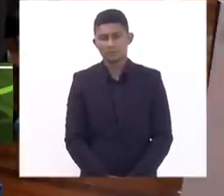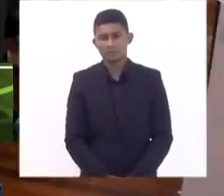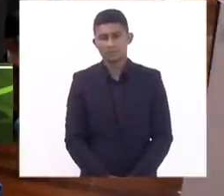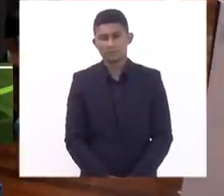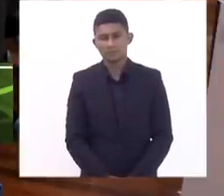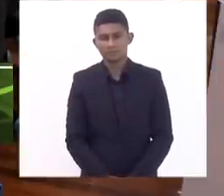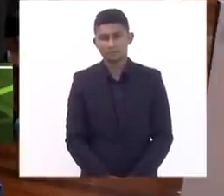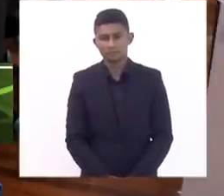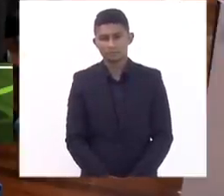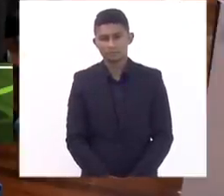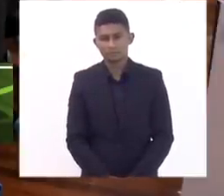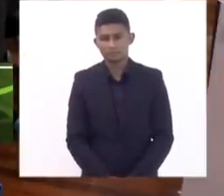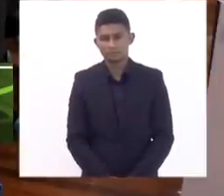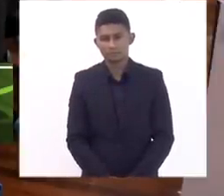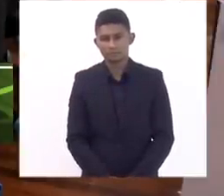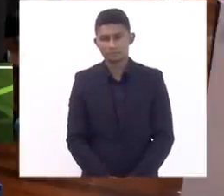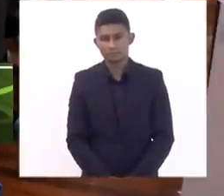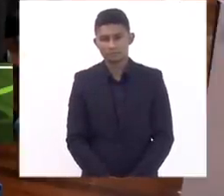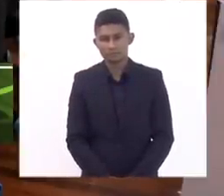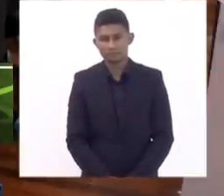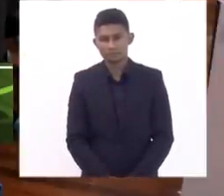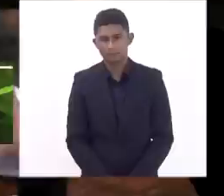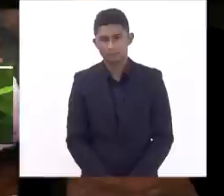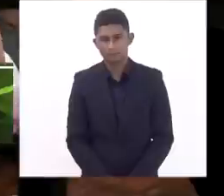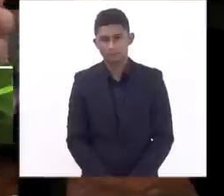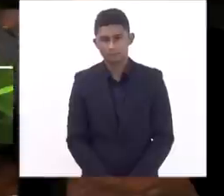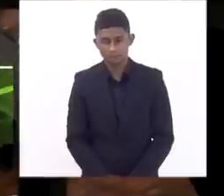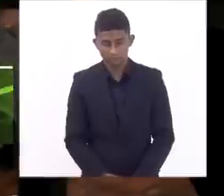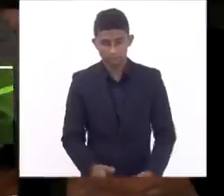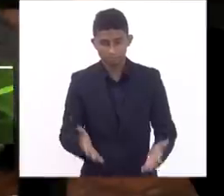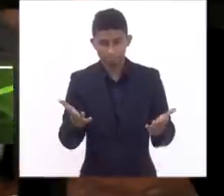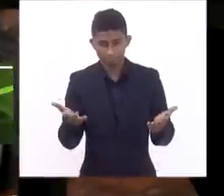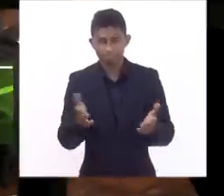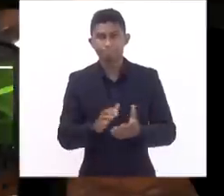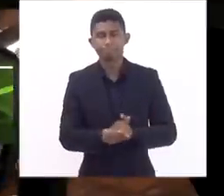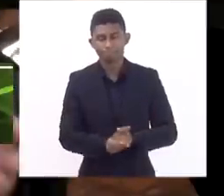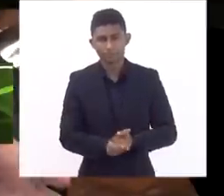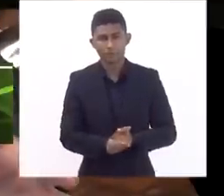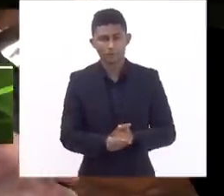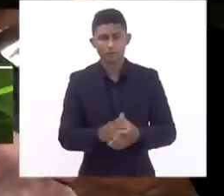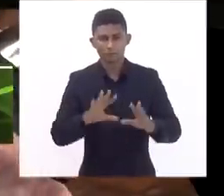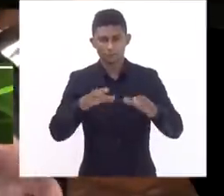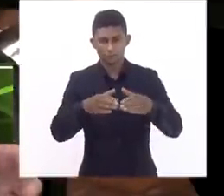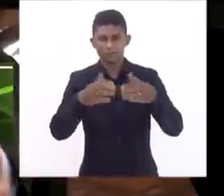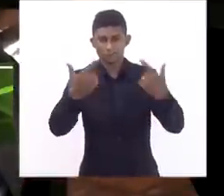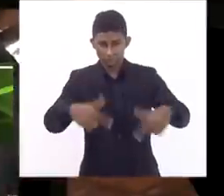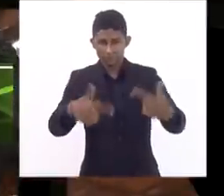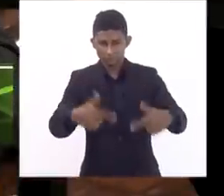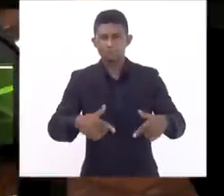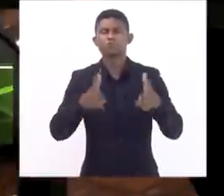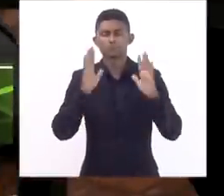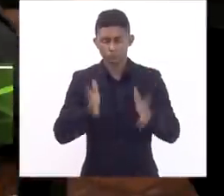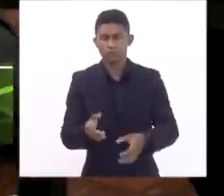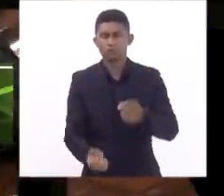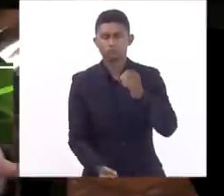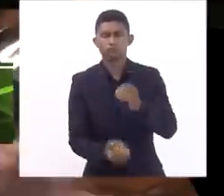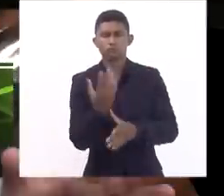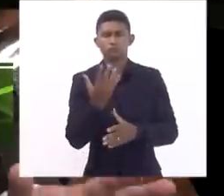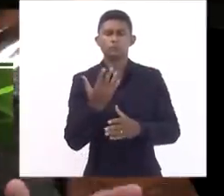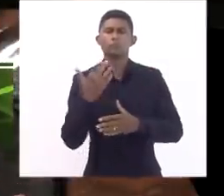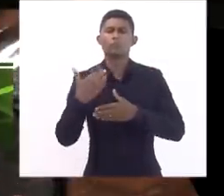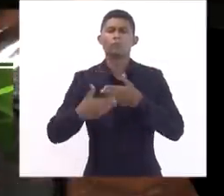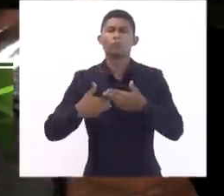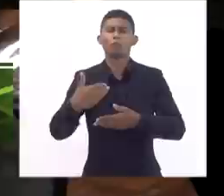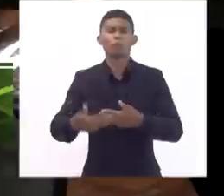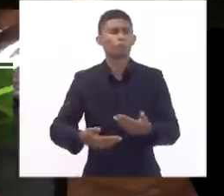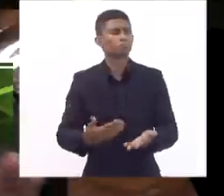Deputado Márcio. Então, Márcio, esse grupo de trabalho se instalou, mas depois nunca mais